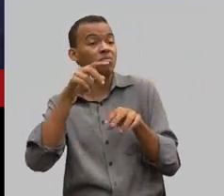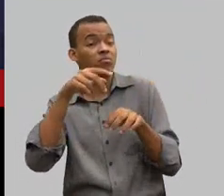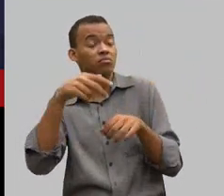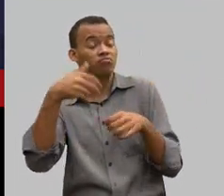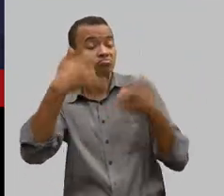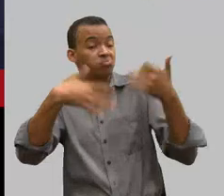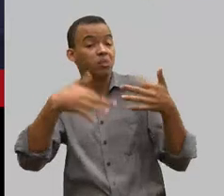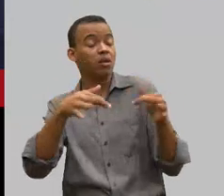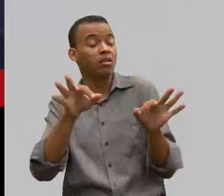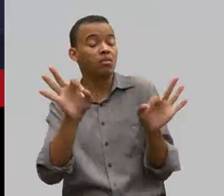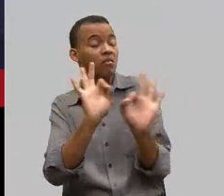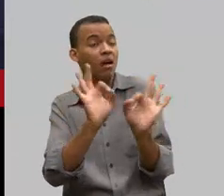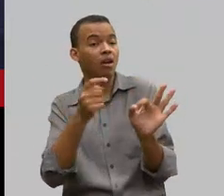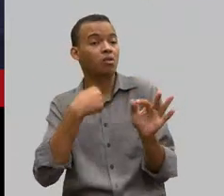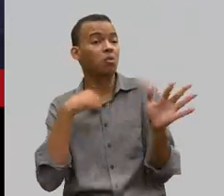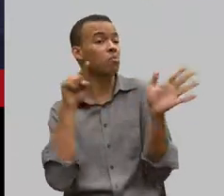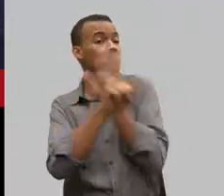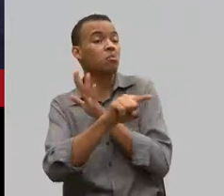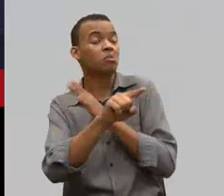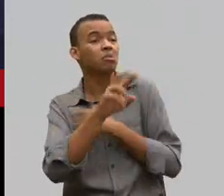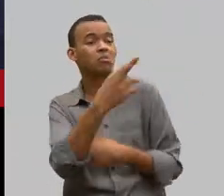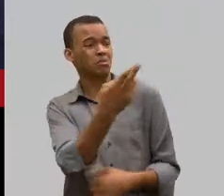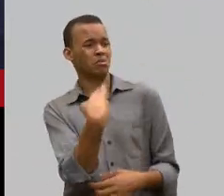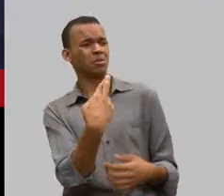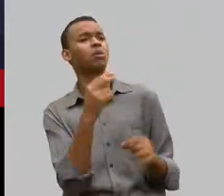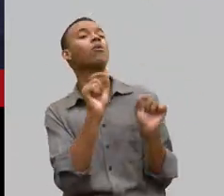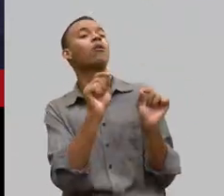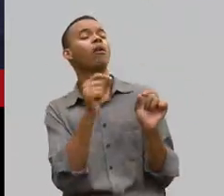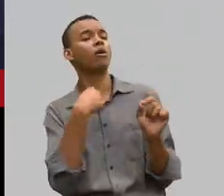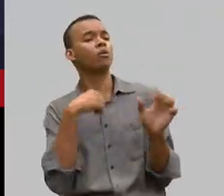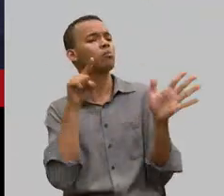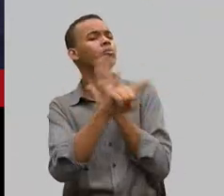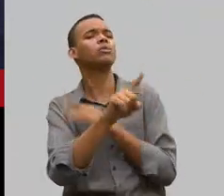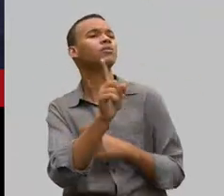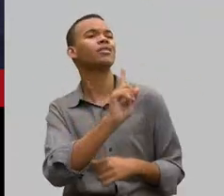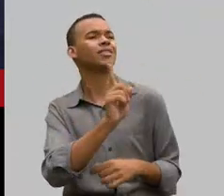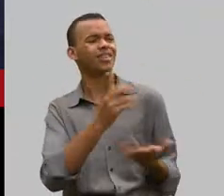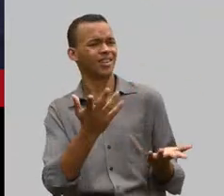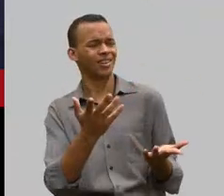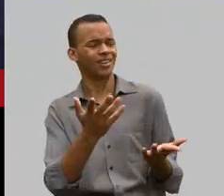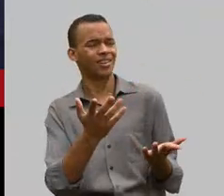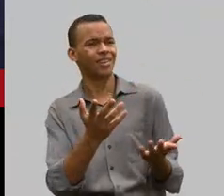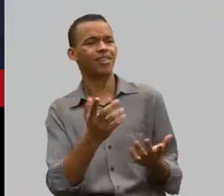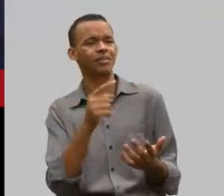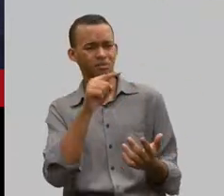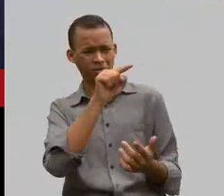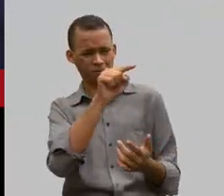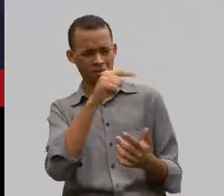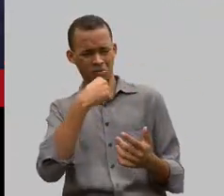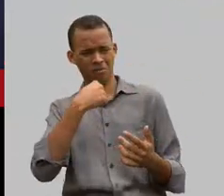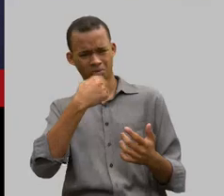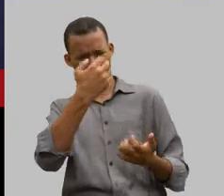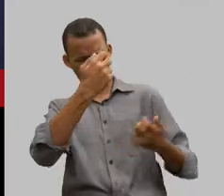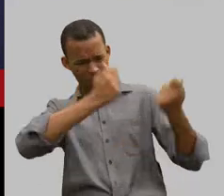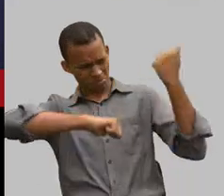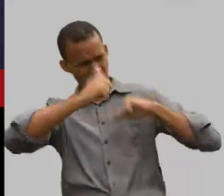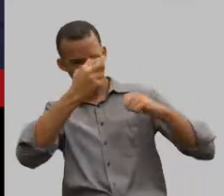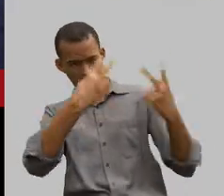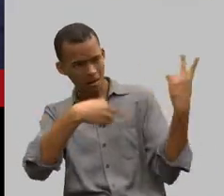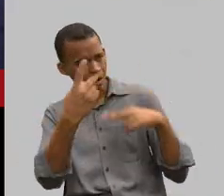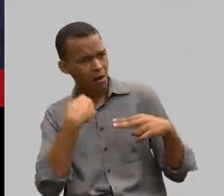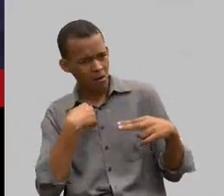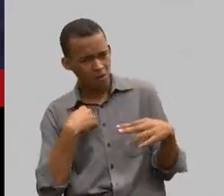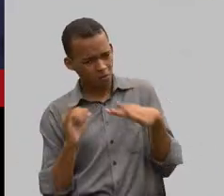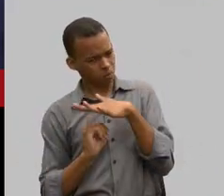ponto eu não perguntei nada ele vai me responder o que se eu não perguntei ele quer ele vai fazer uma avaliação sobre a minha avaliação institucional enquanto